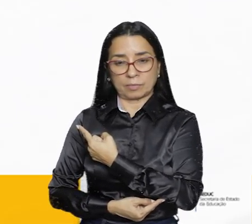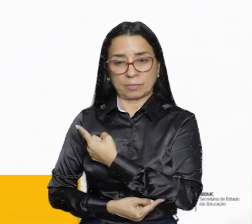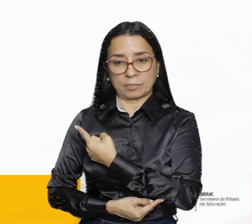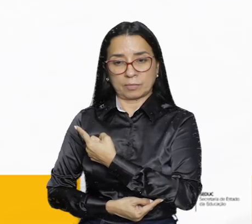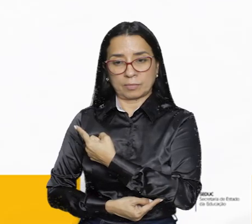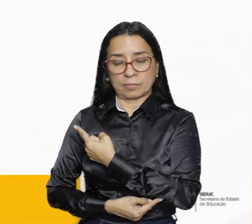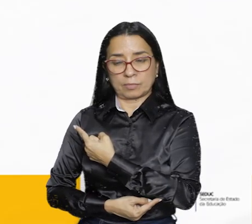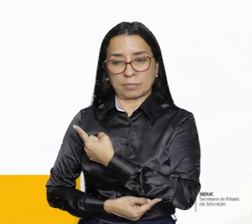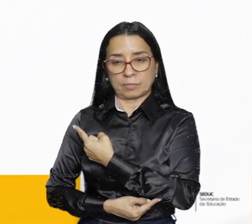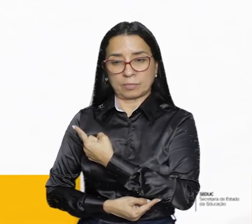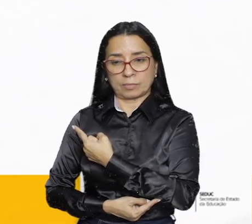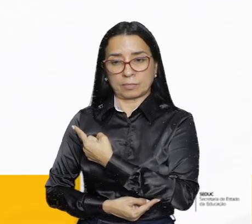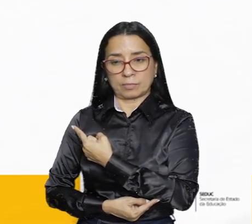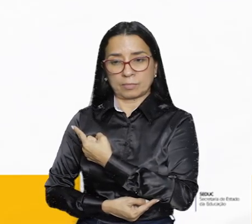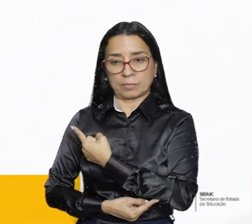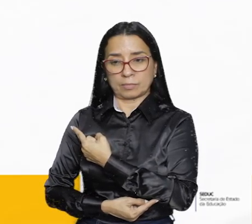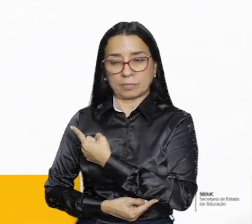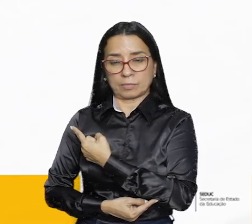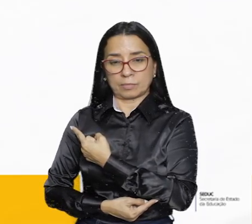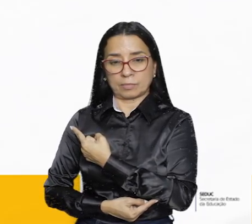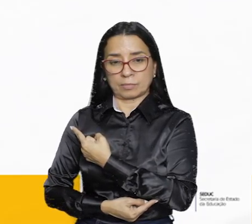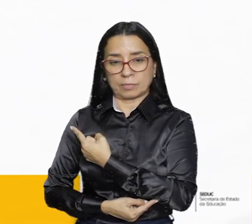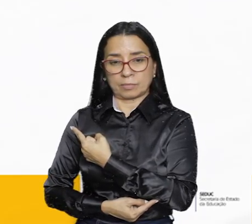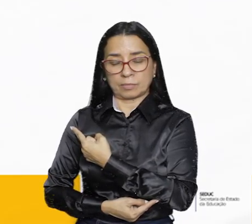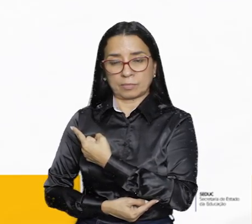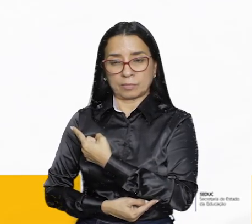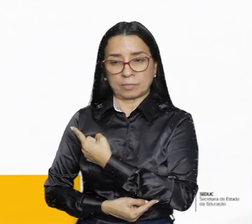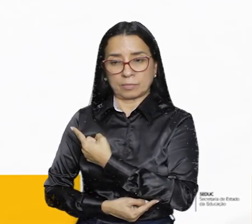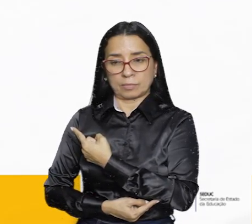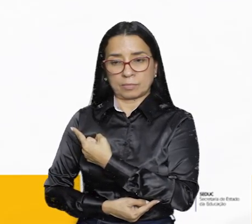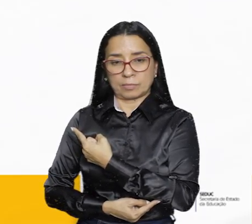Ofício, discute a relação entre ciência e fé.